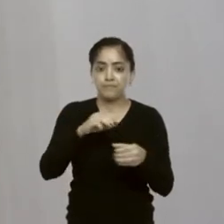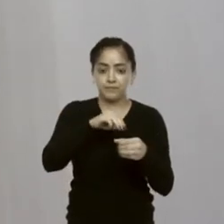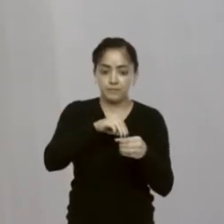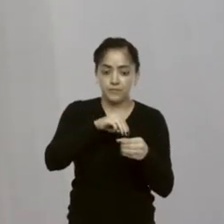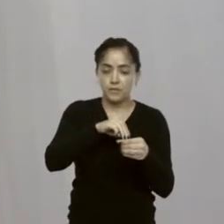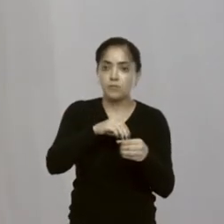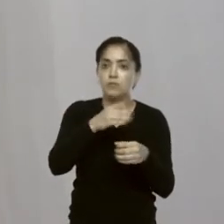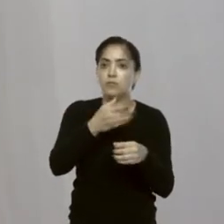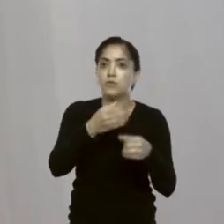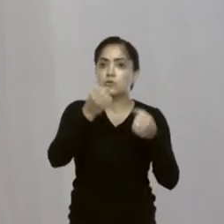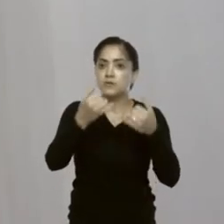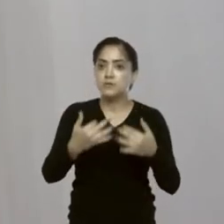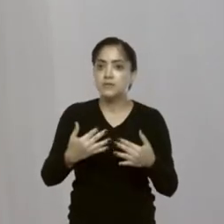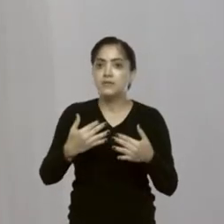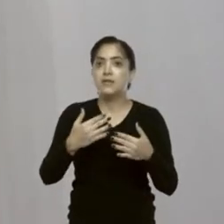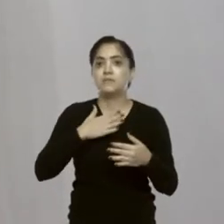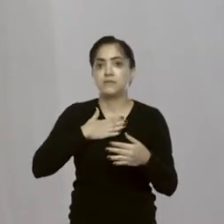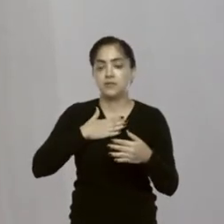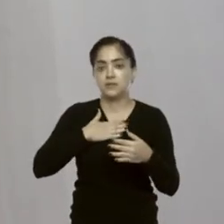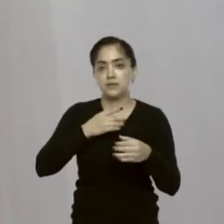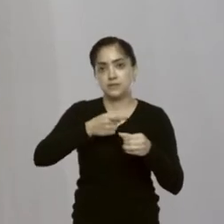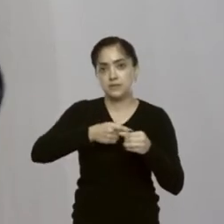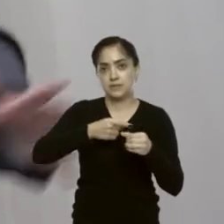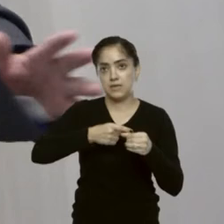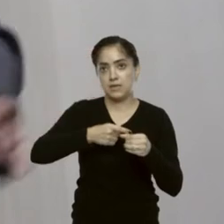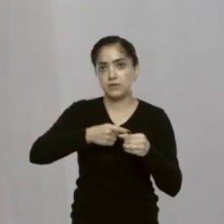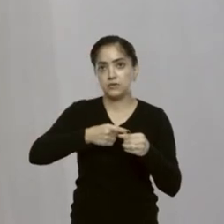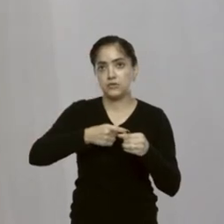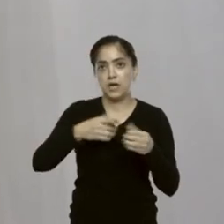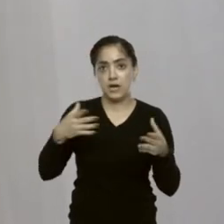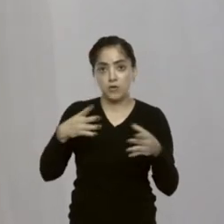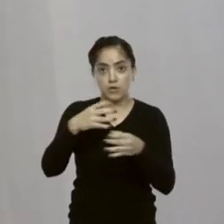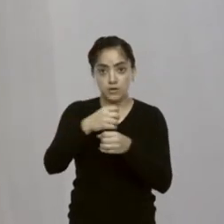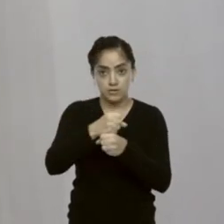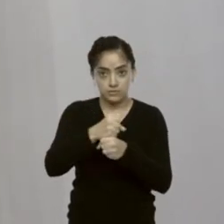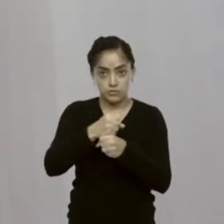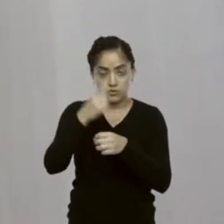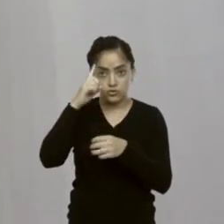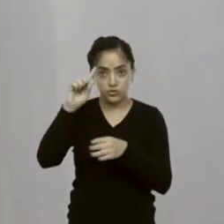Guabiruba, que a gente é lá, completa agora dia 10,